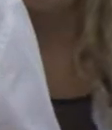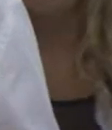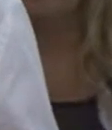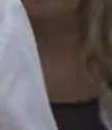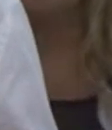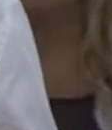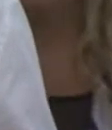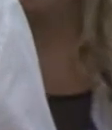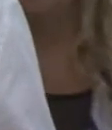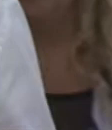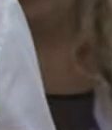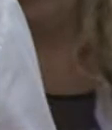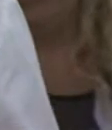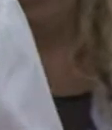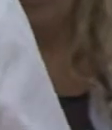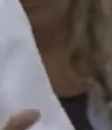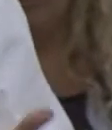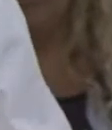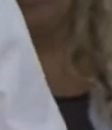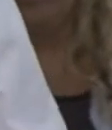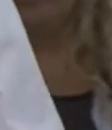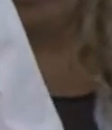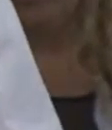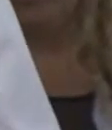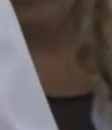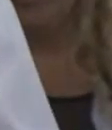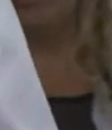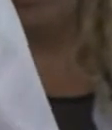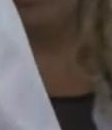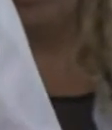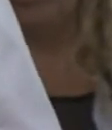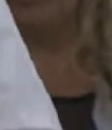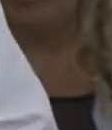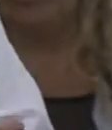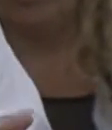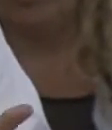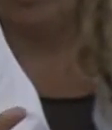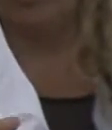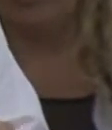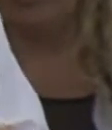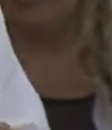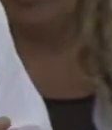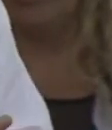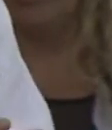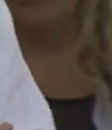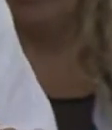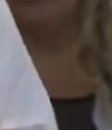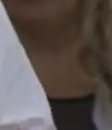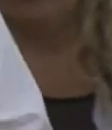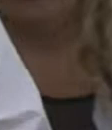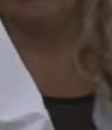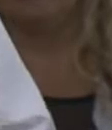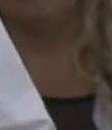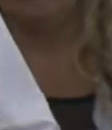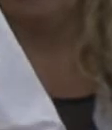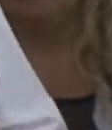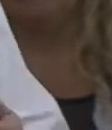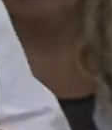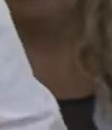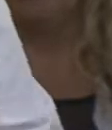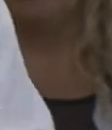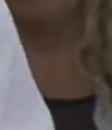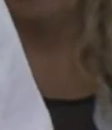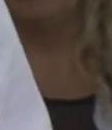a dificuldade que se tem para conseguir isso é muito grande. Questão de valores, questão de o que a